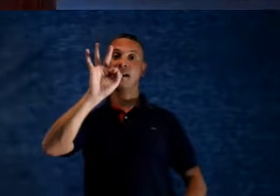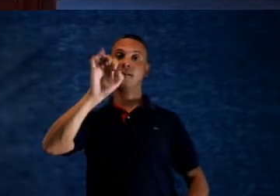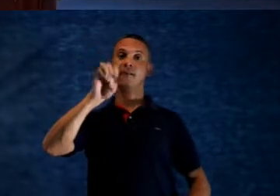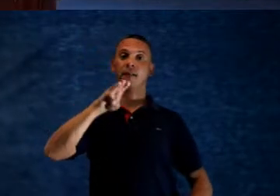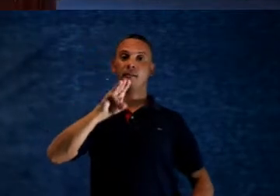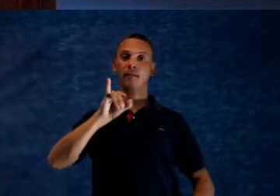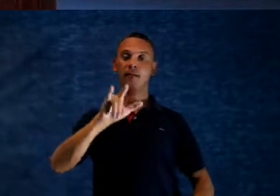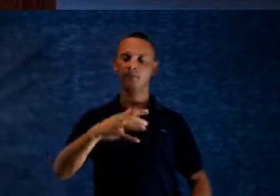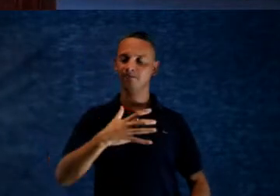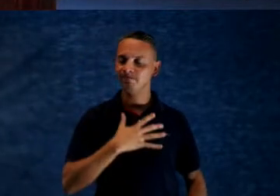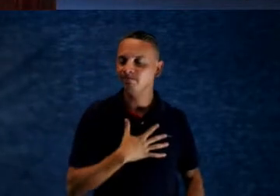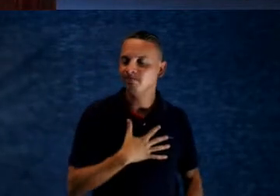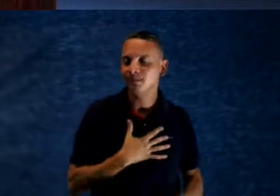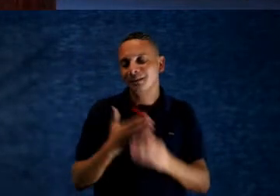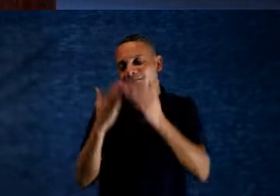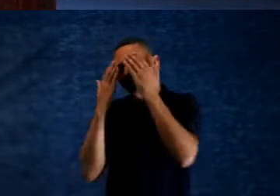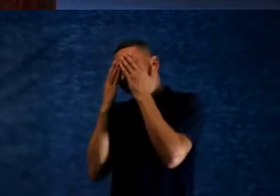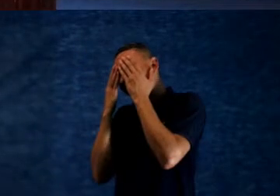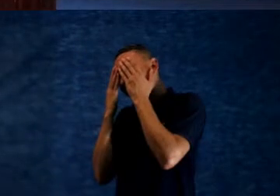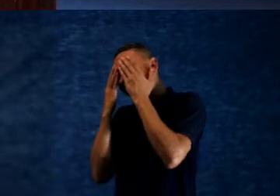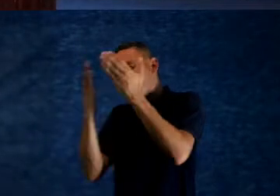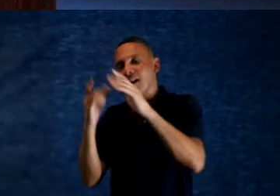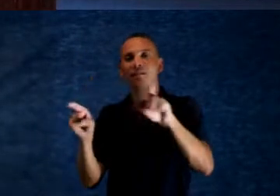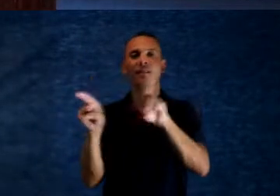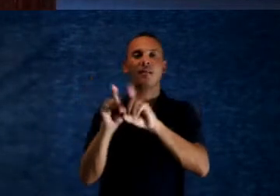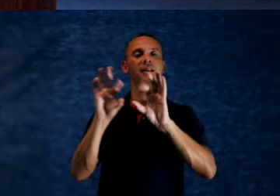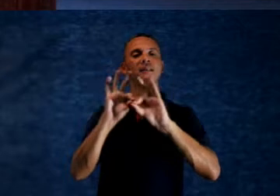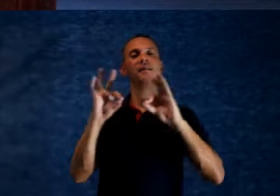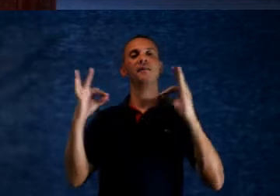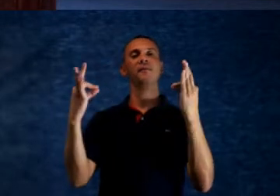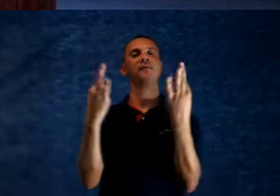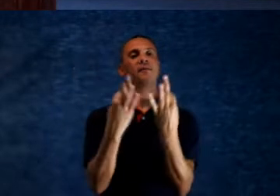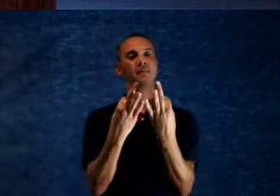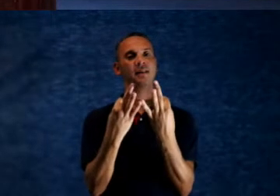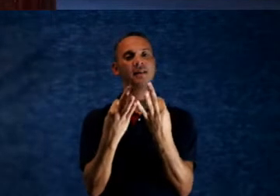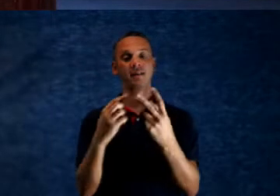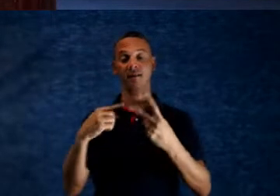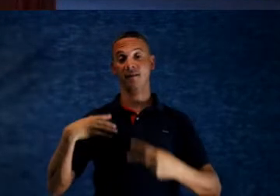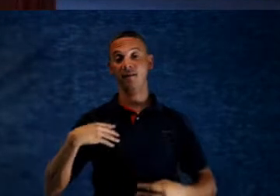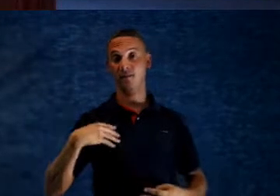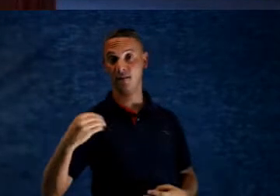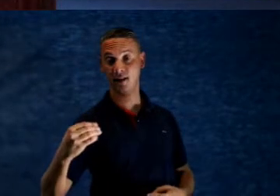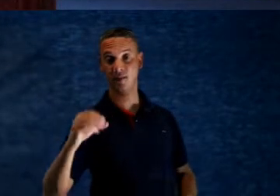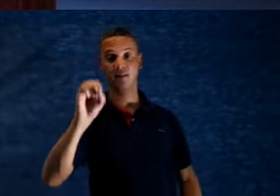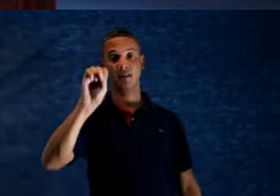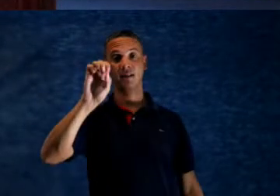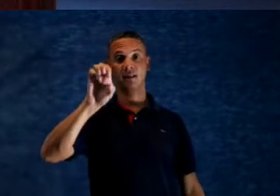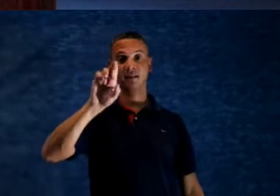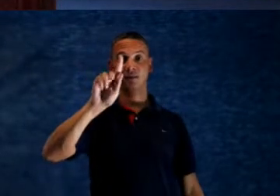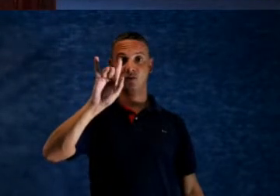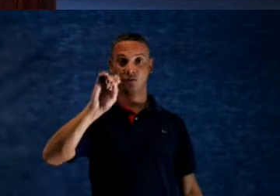AFEMIL. Meu muito sincero agradecimento aos meus familiares,